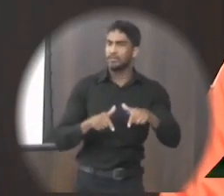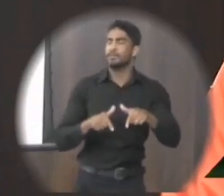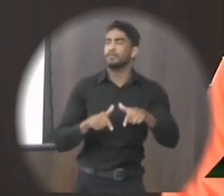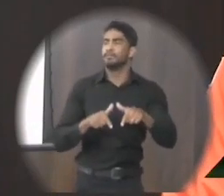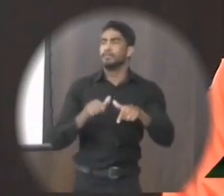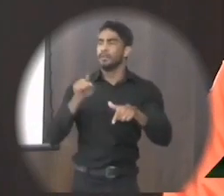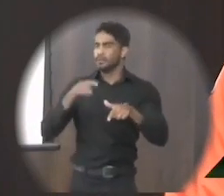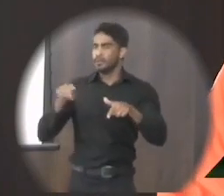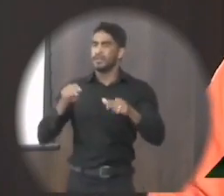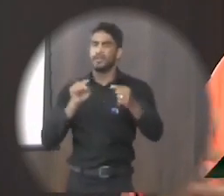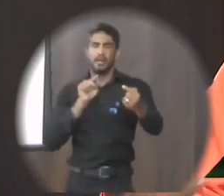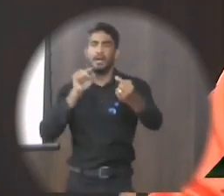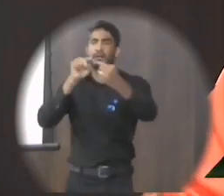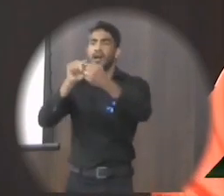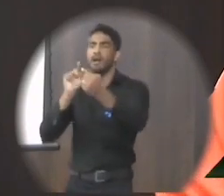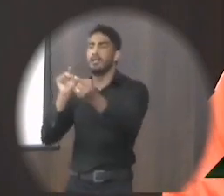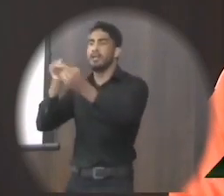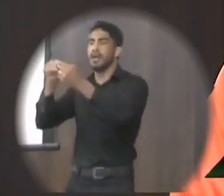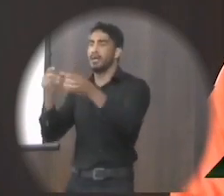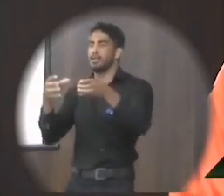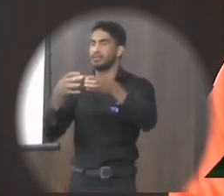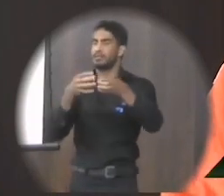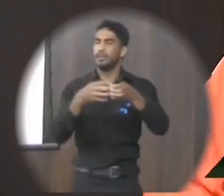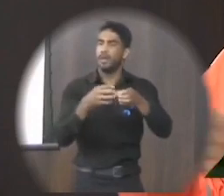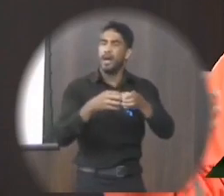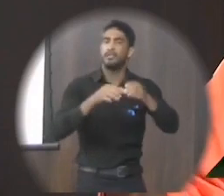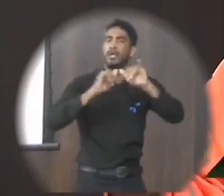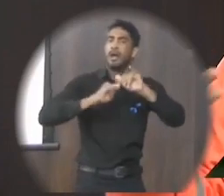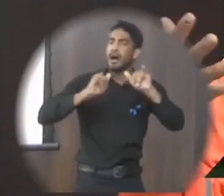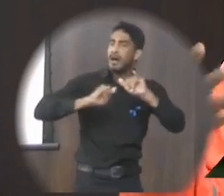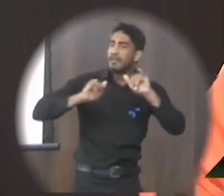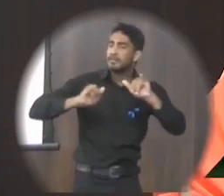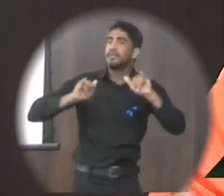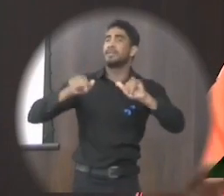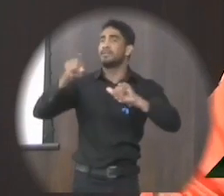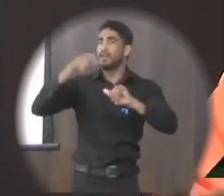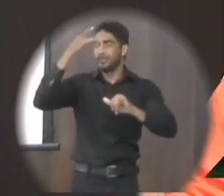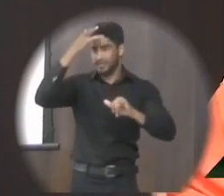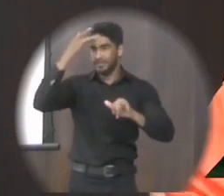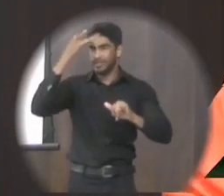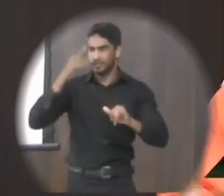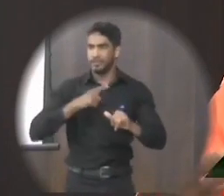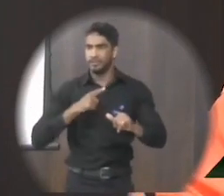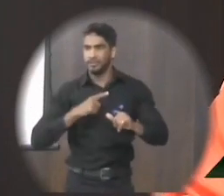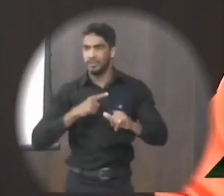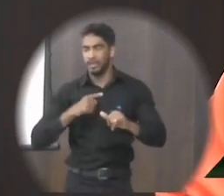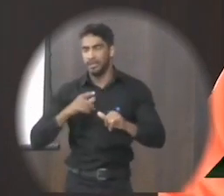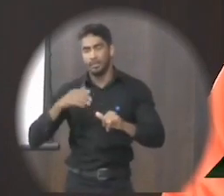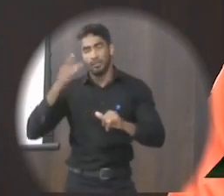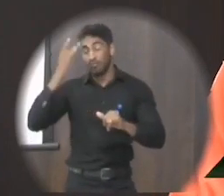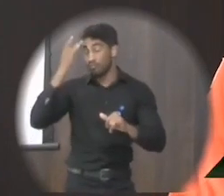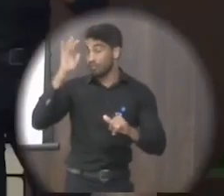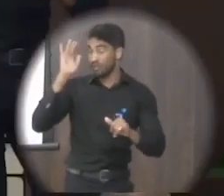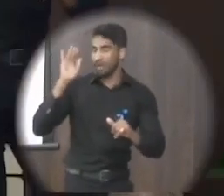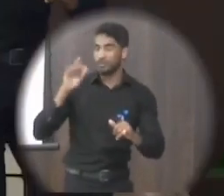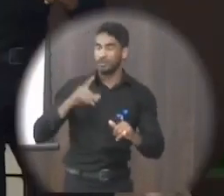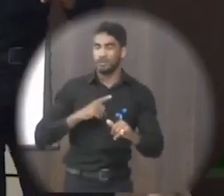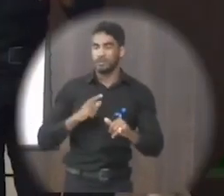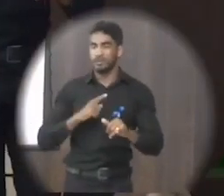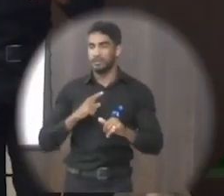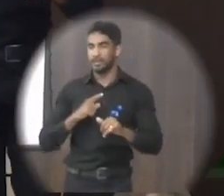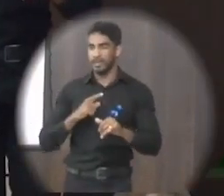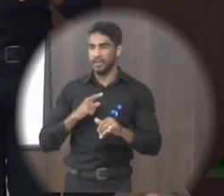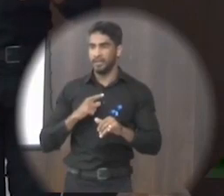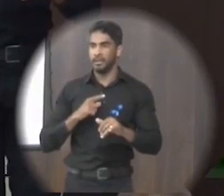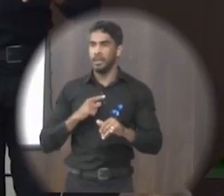diretamente ligados às comunidades, tá trabalhando essas brigadas, a gente tem a previsão, ainda não executou, o